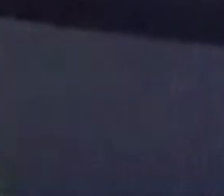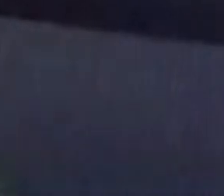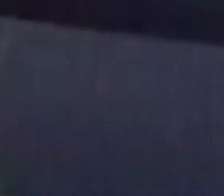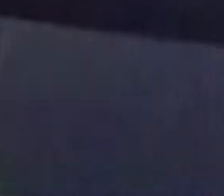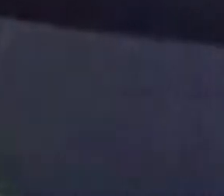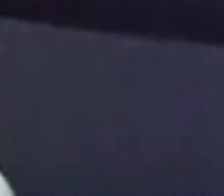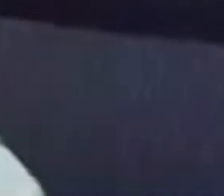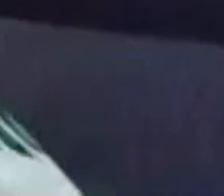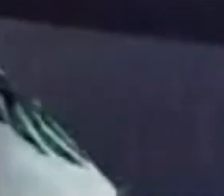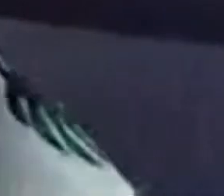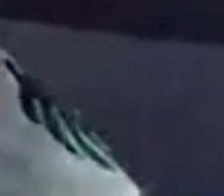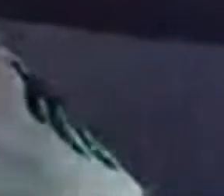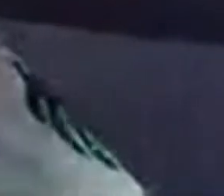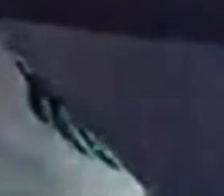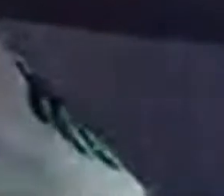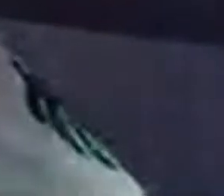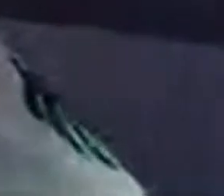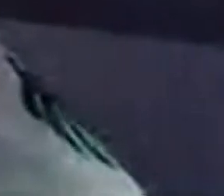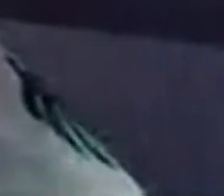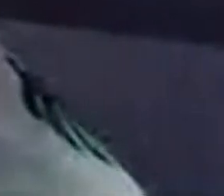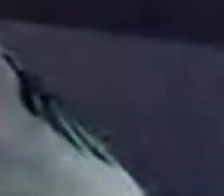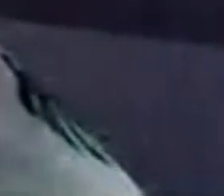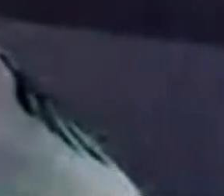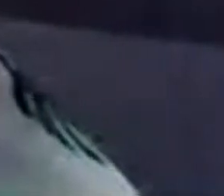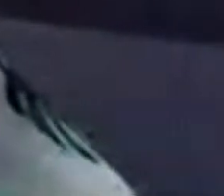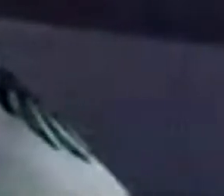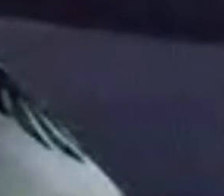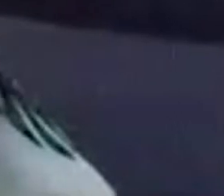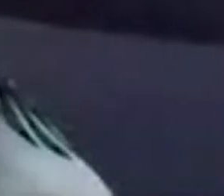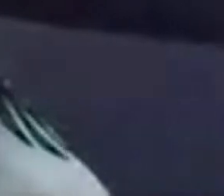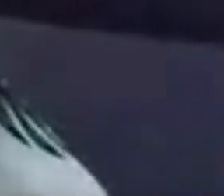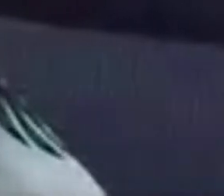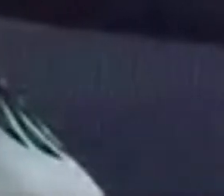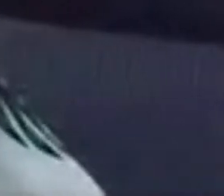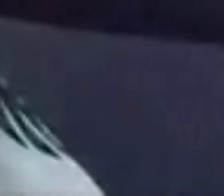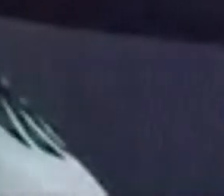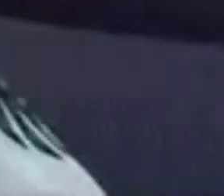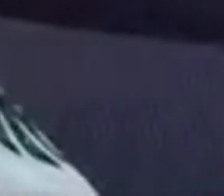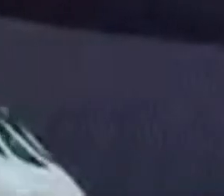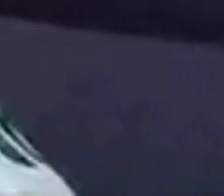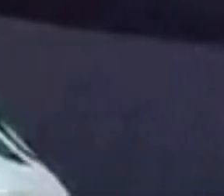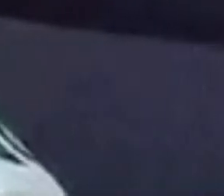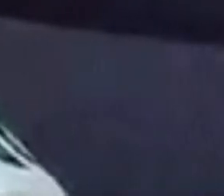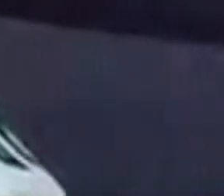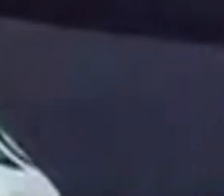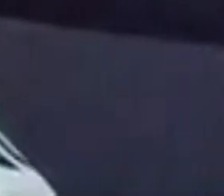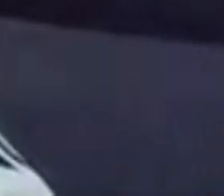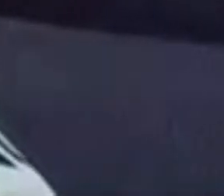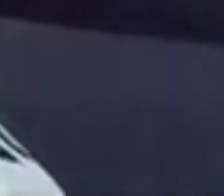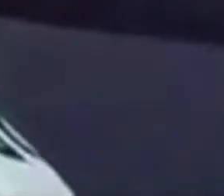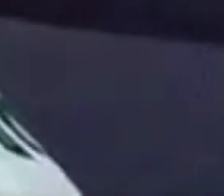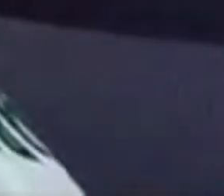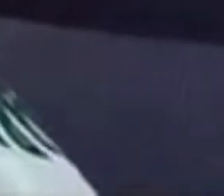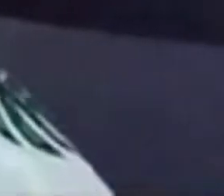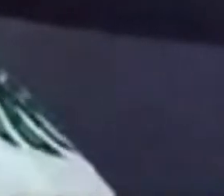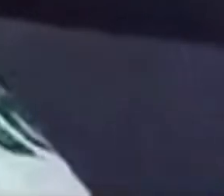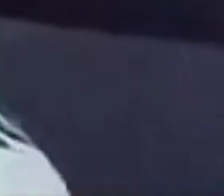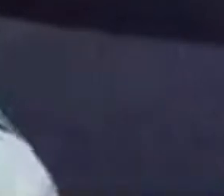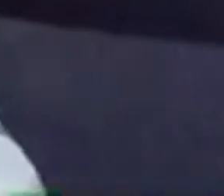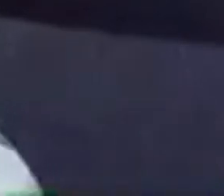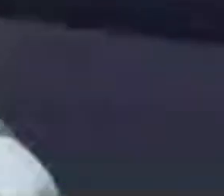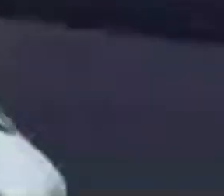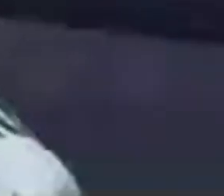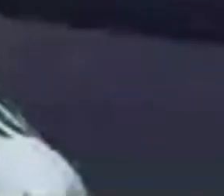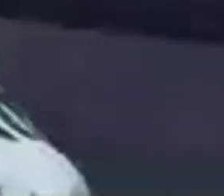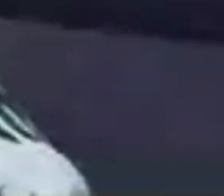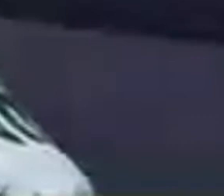Deve se aprofundar realmente, porque... Apesar desses quatro precedentes que eu coloquei aí na divergência, mas quanto mais